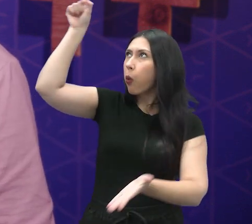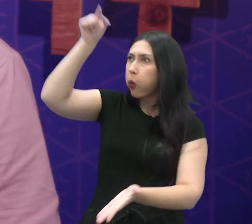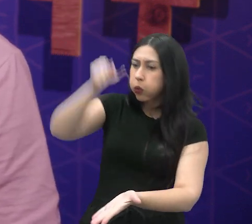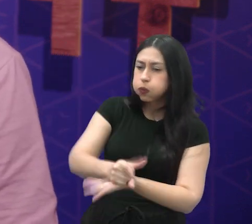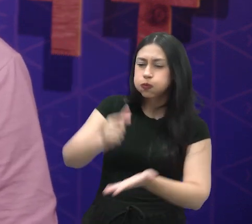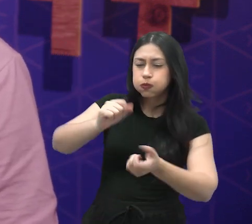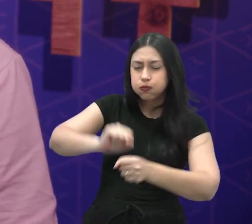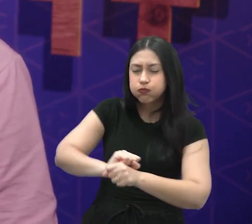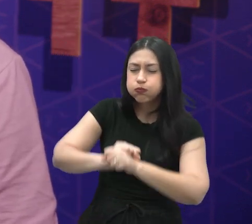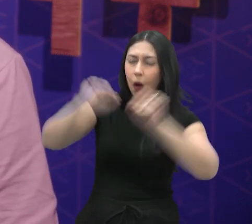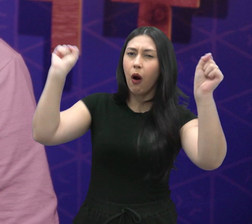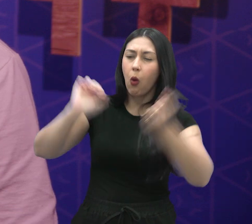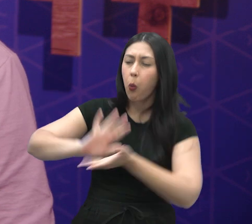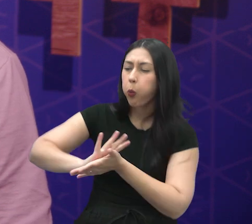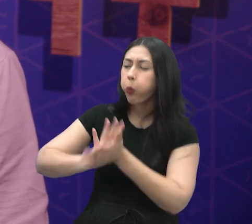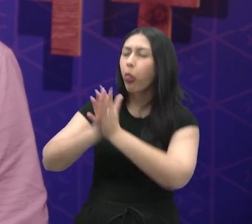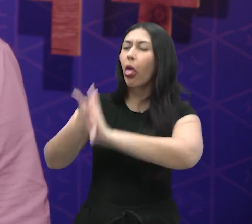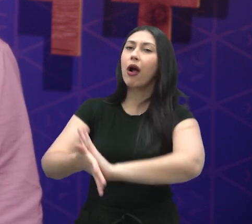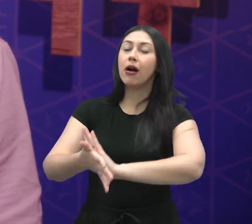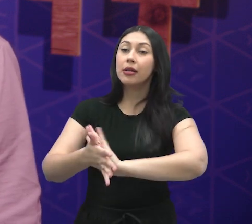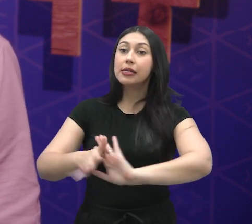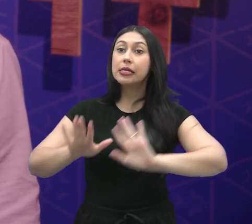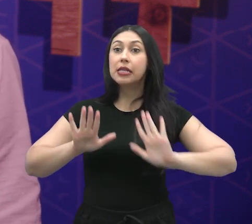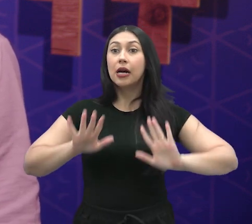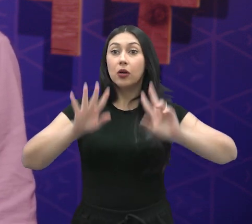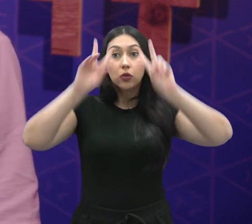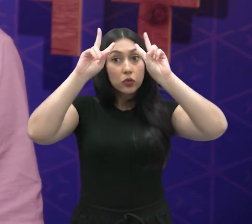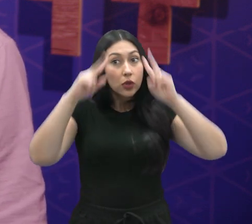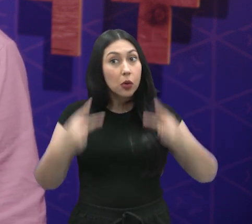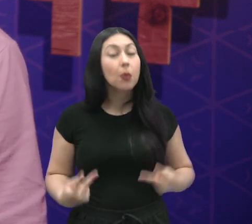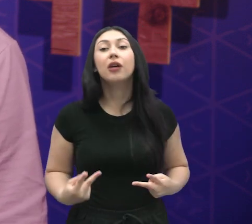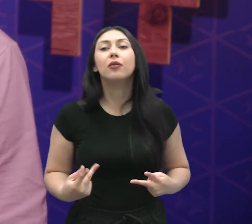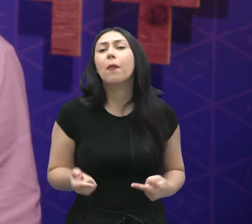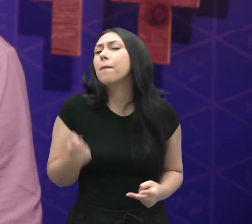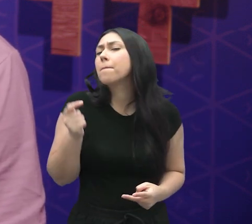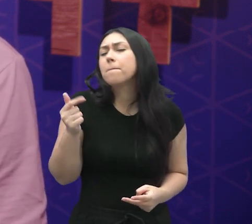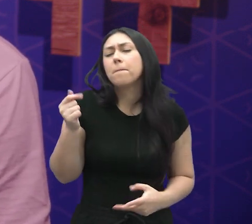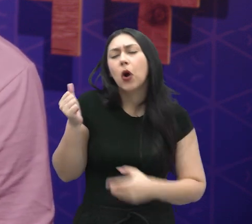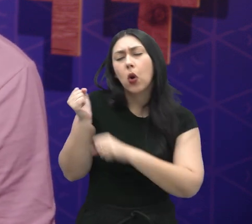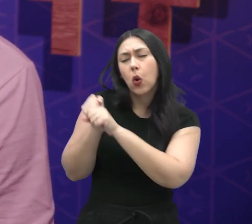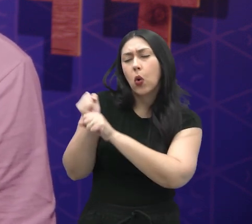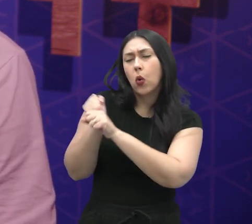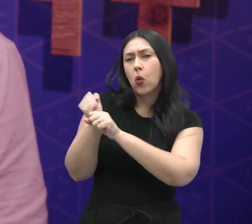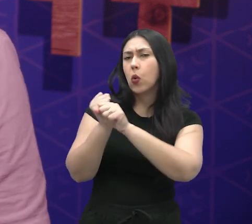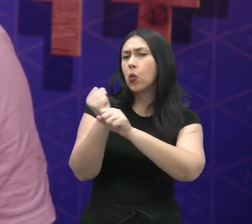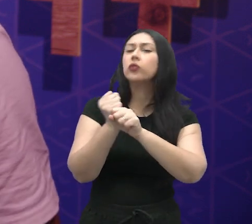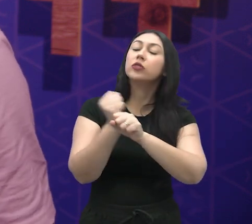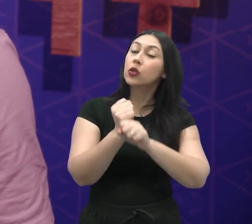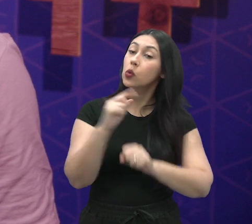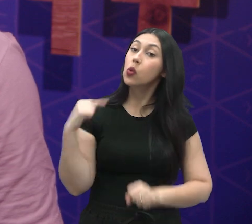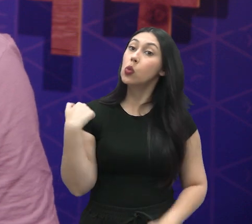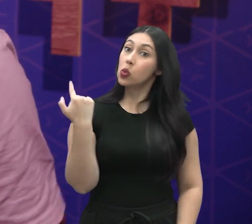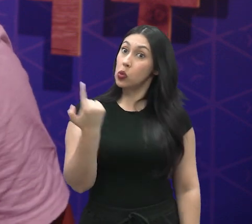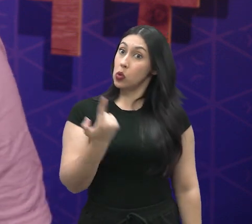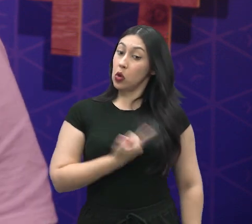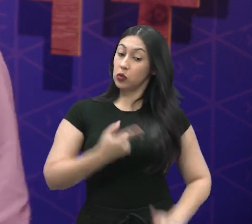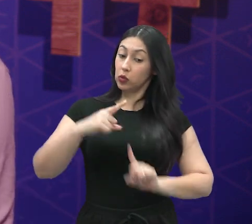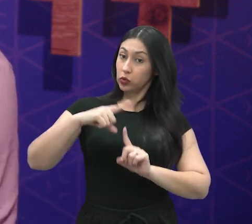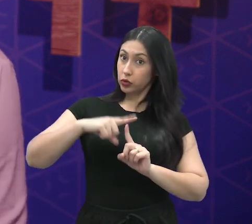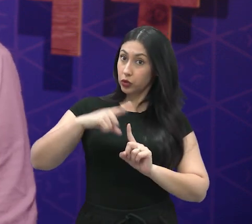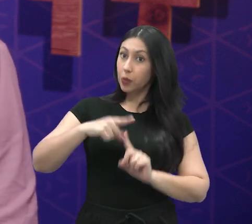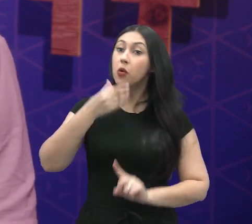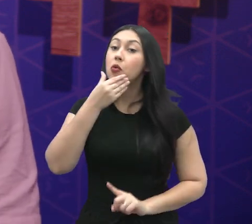tudo. E aí o ser humano ele tá há pouco tempo na Terra. A nossa espécie,